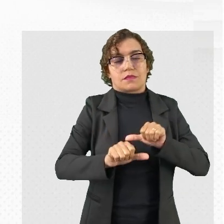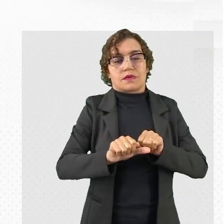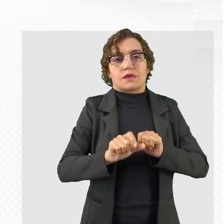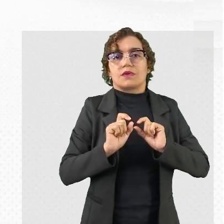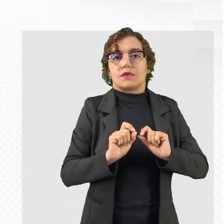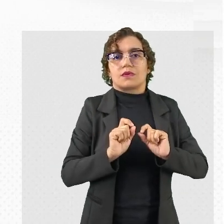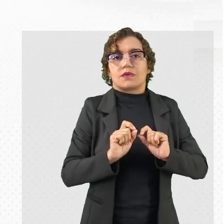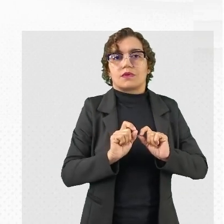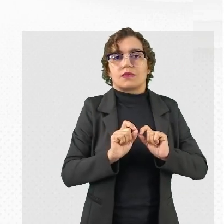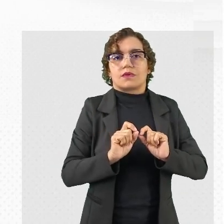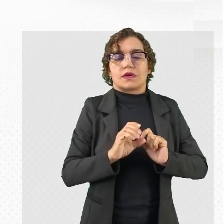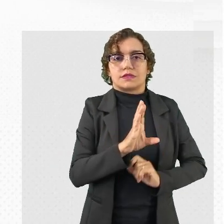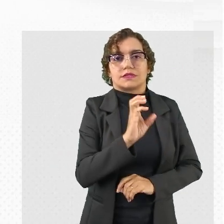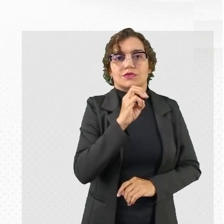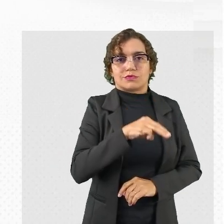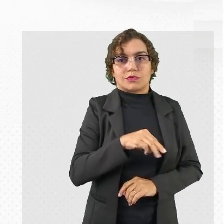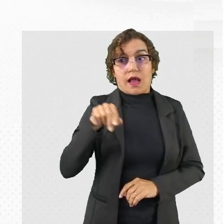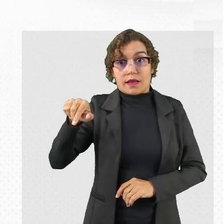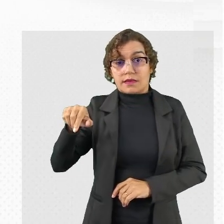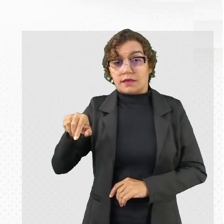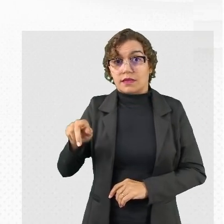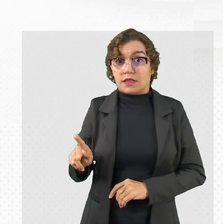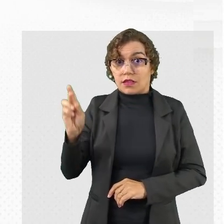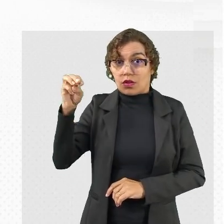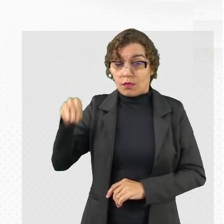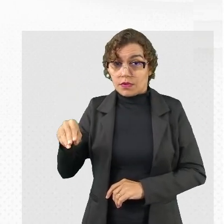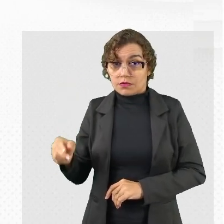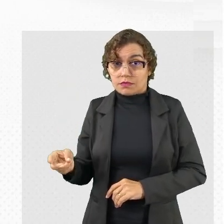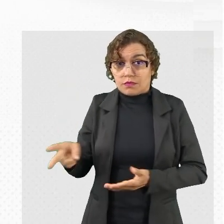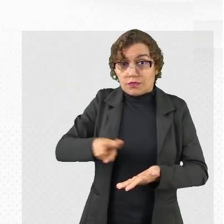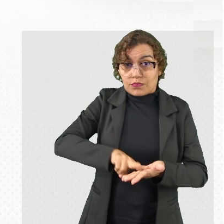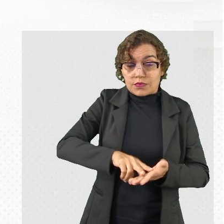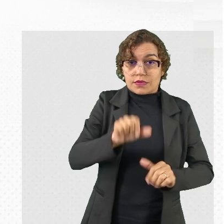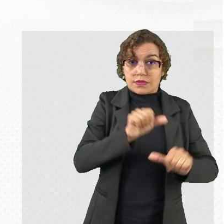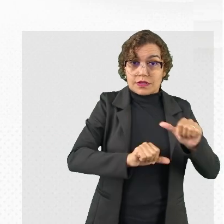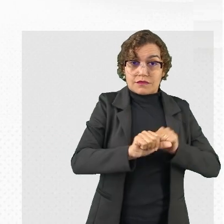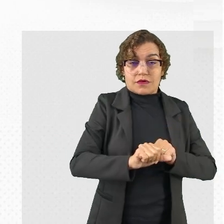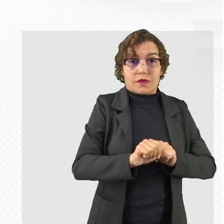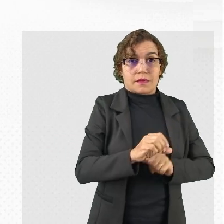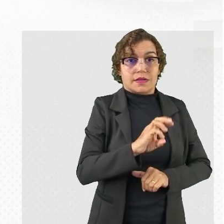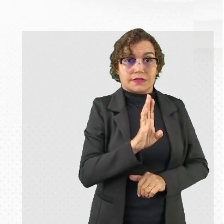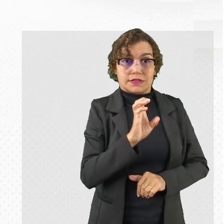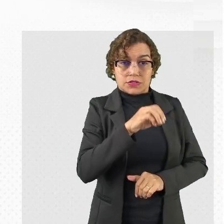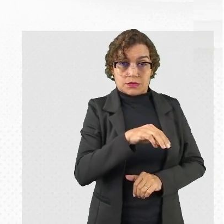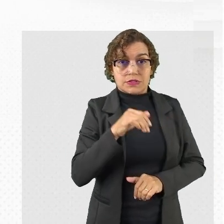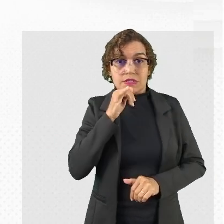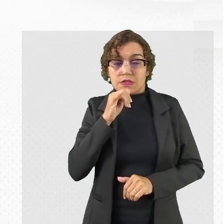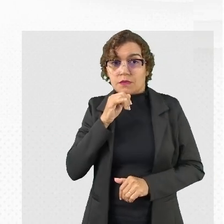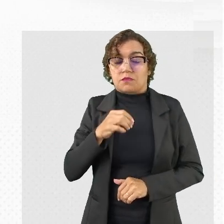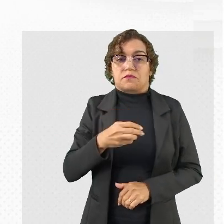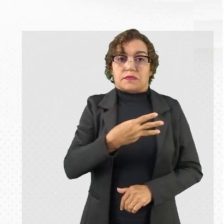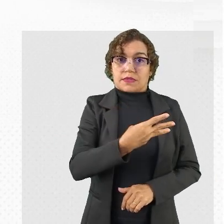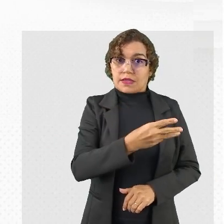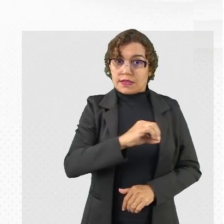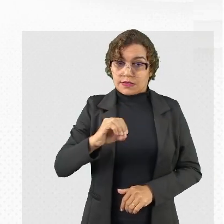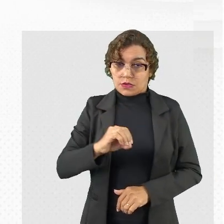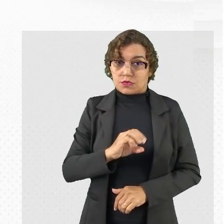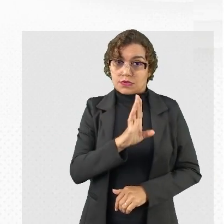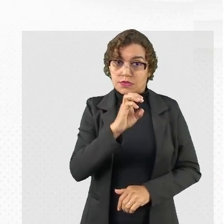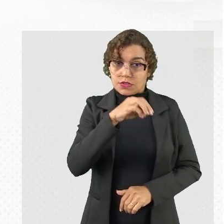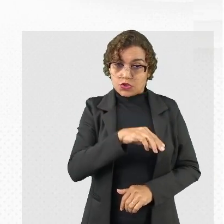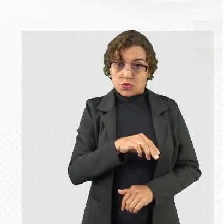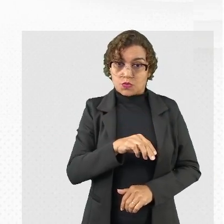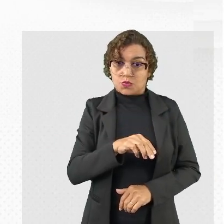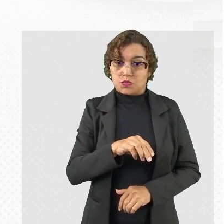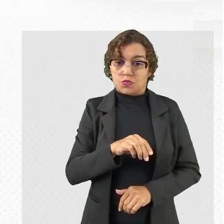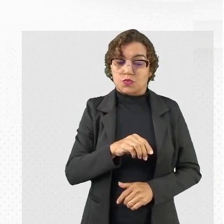para centímetros. E para fazer isso, você pega esse 300 centímetros E vai